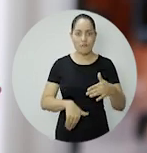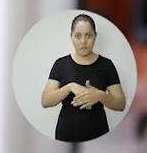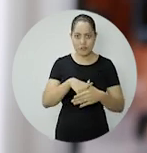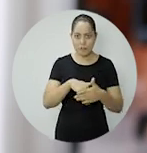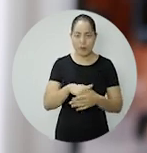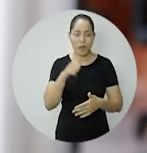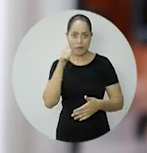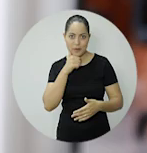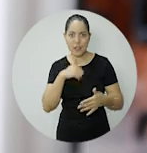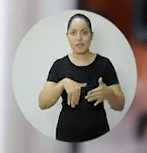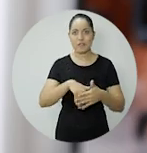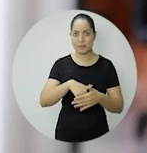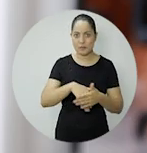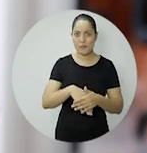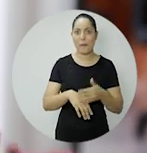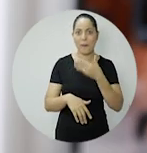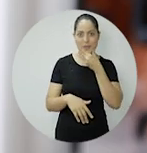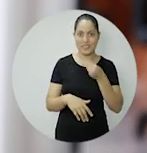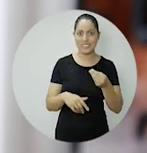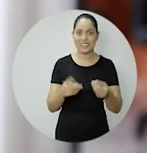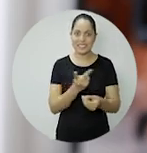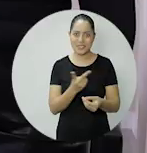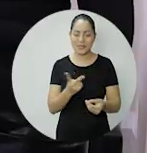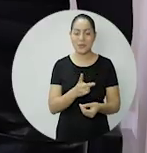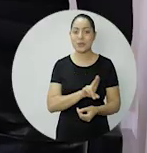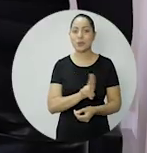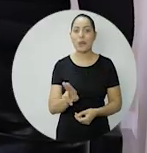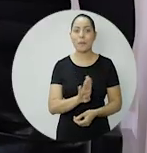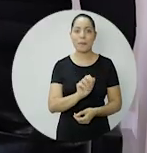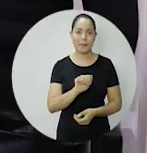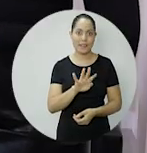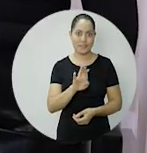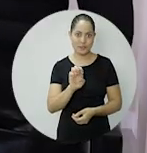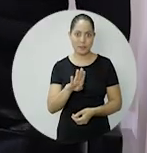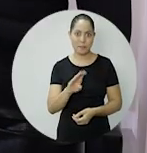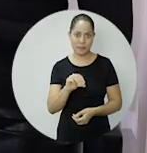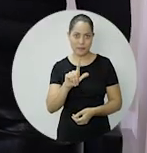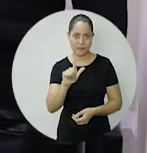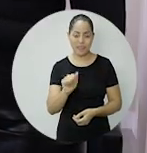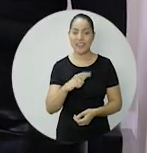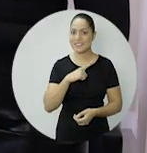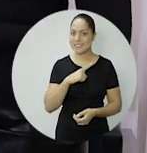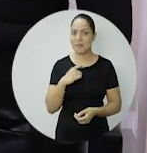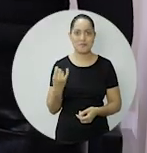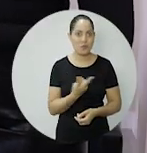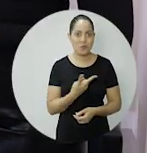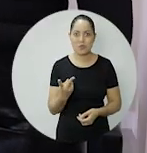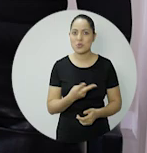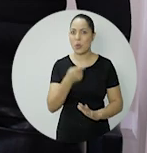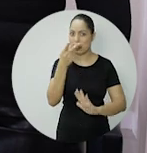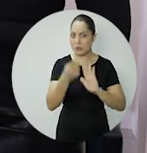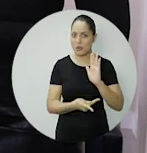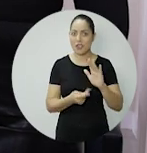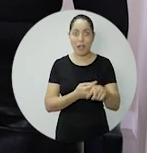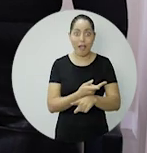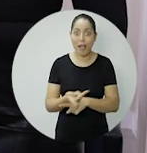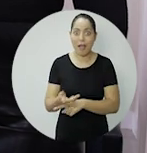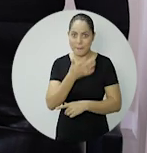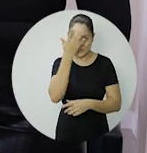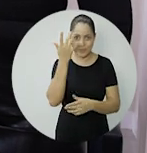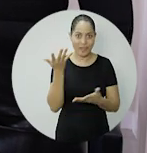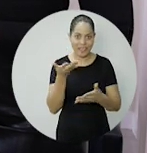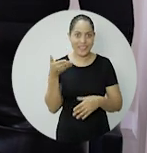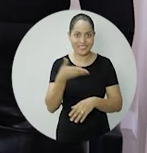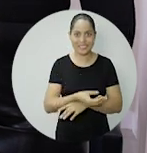de pelada, né, de futebol feminino e masculino. Nós temos os dois que funcionam plenamente e são um dos nossos projetos